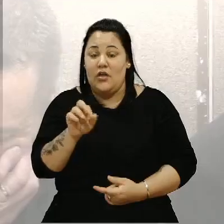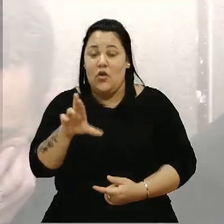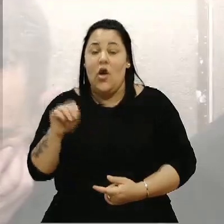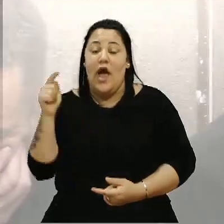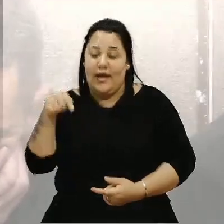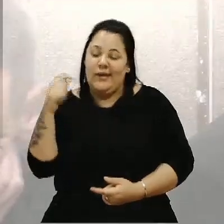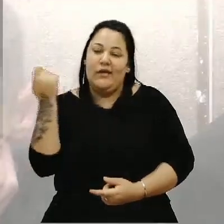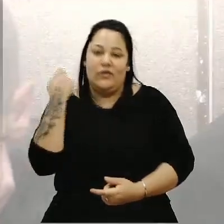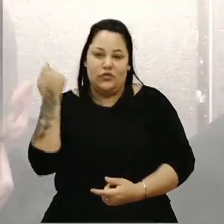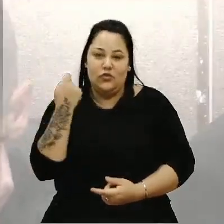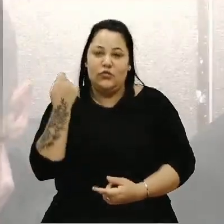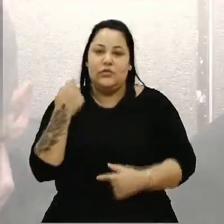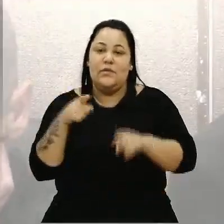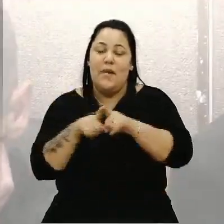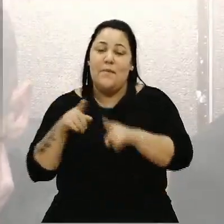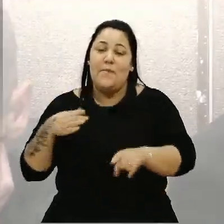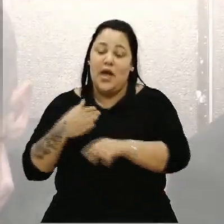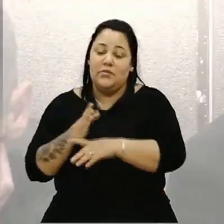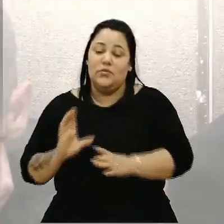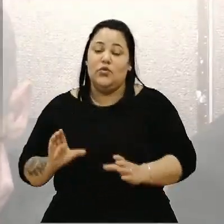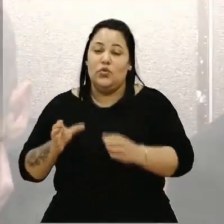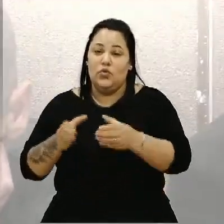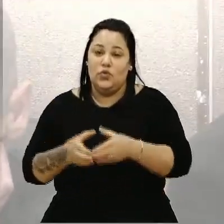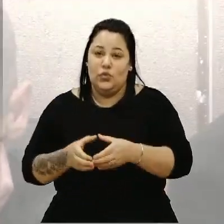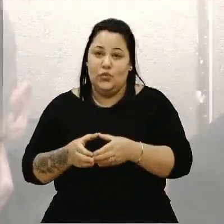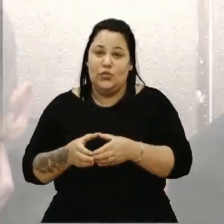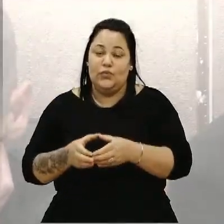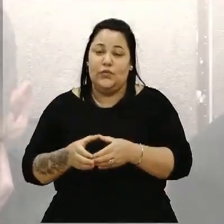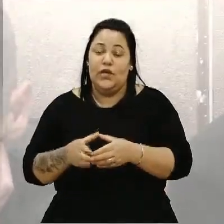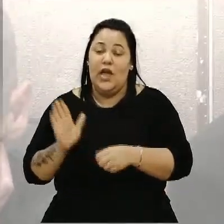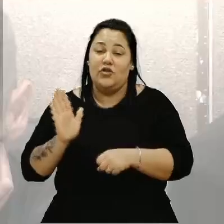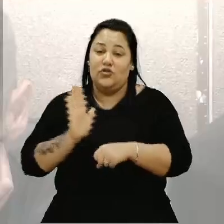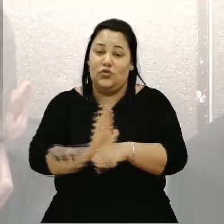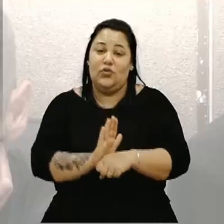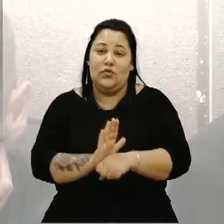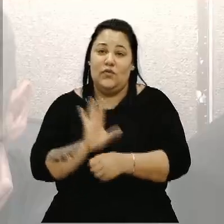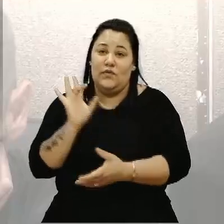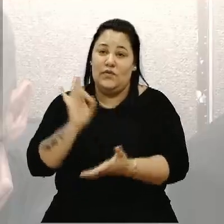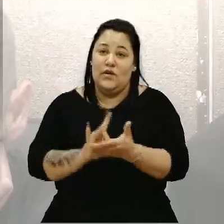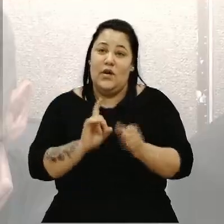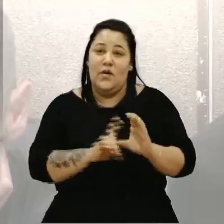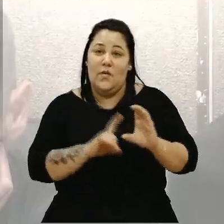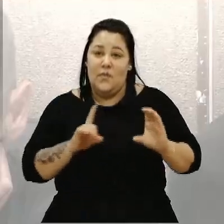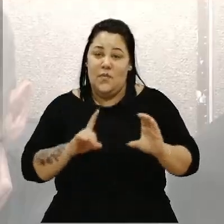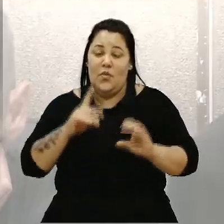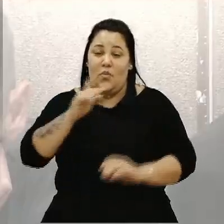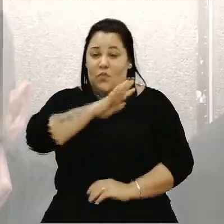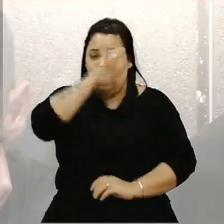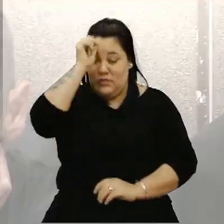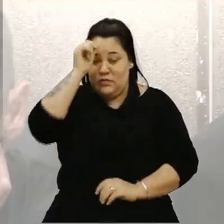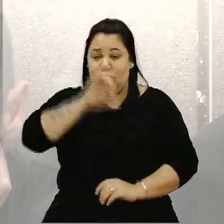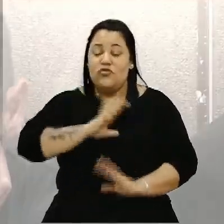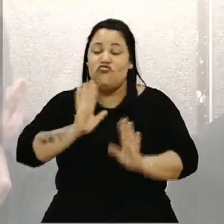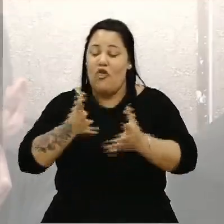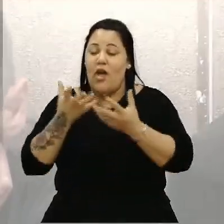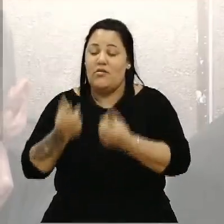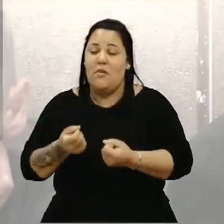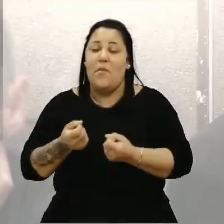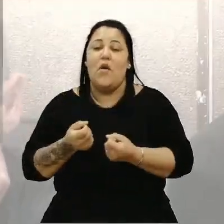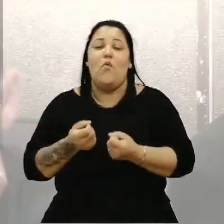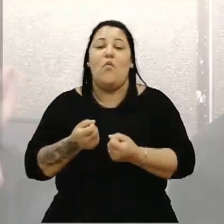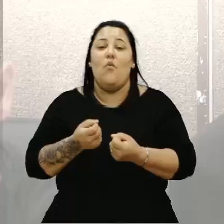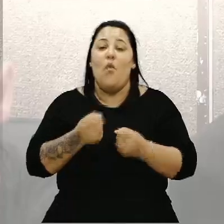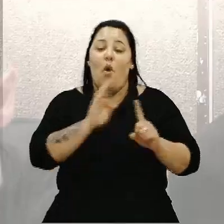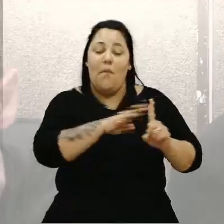Sul, onde integrou o grupo que emancipou o município, tendo recebido homenagem da Prefeitura Municipal